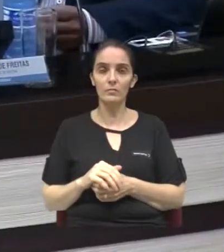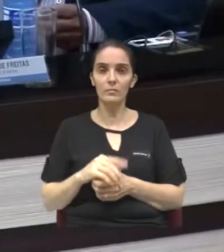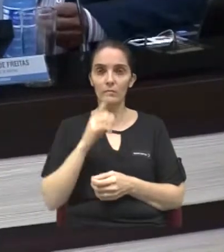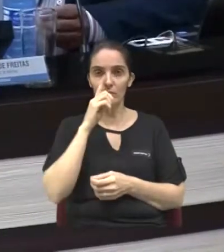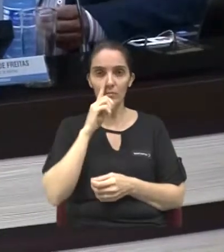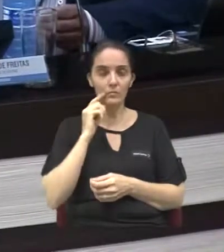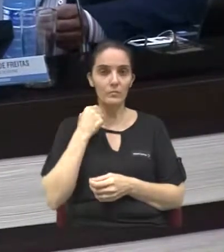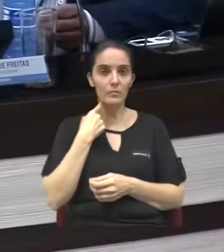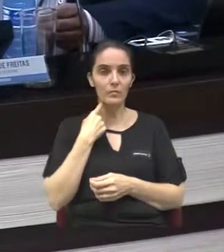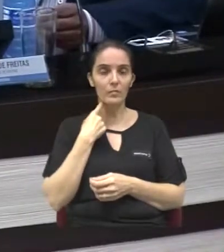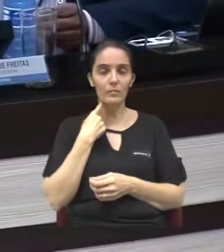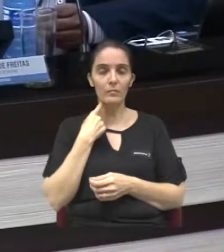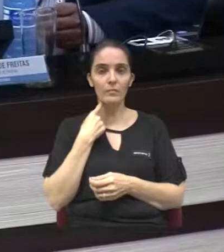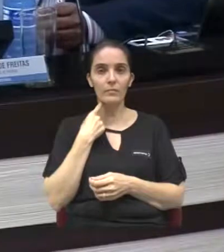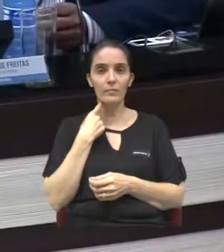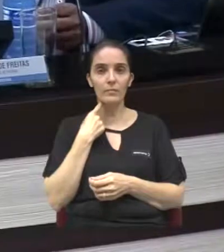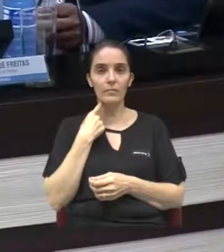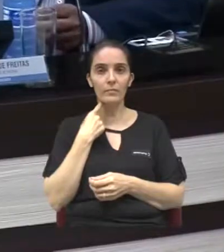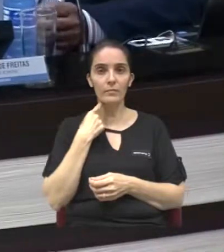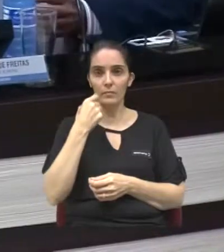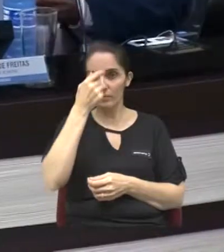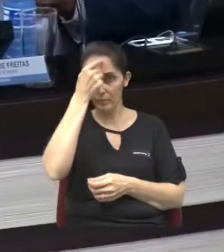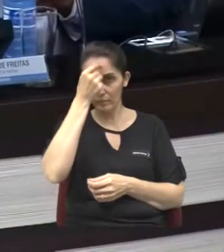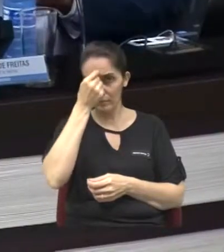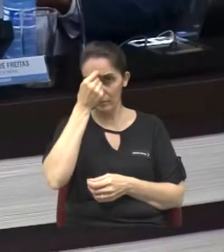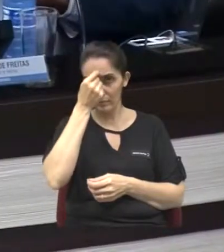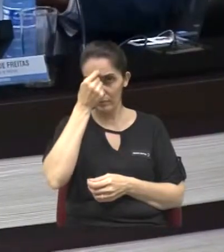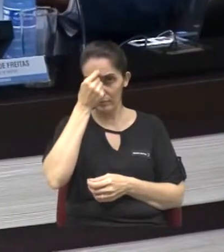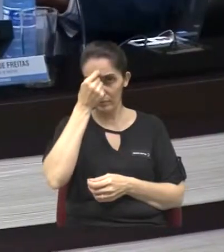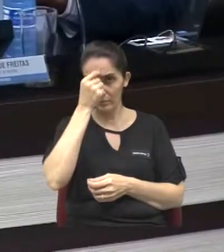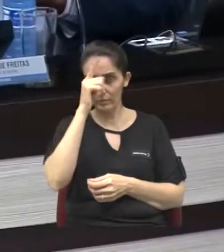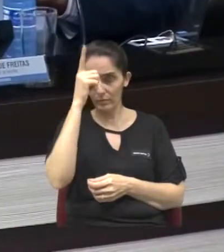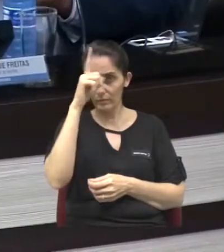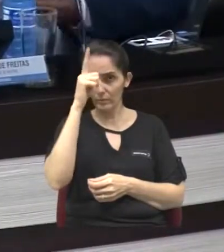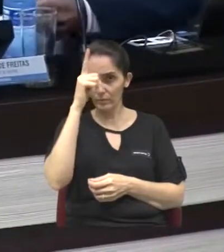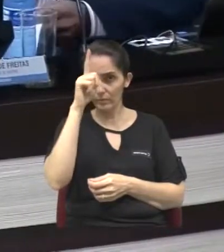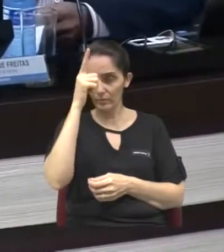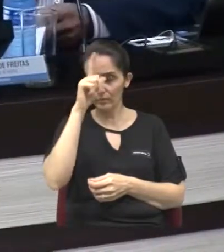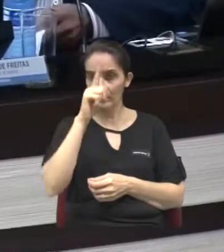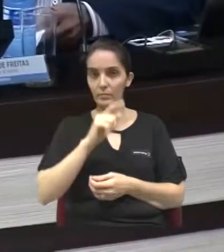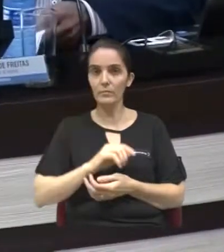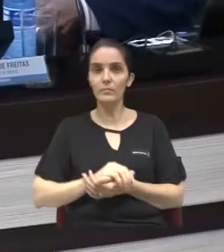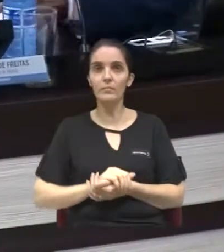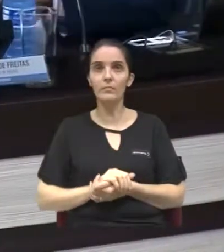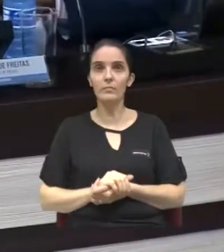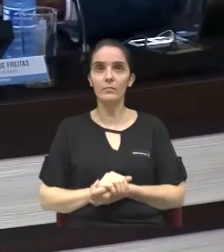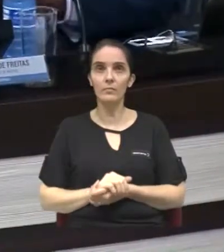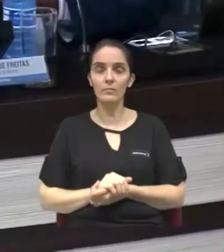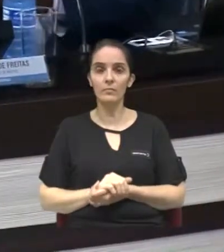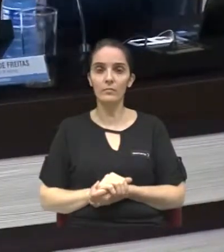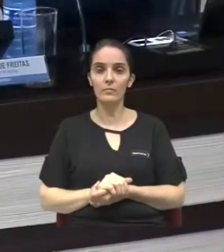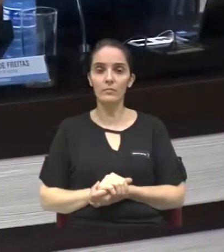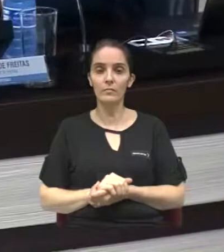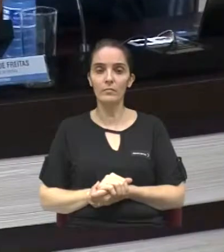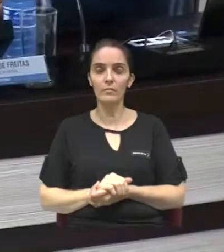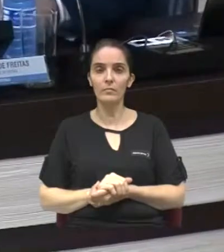Newton César dos Santos, Dr. Rafael Camargo, Sidney Pascotto.